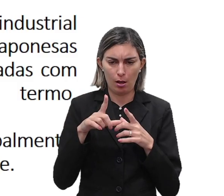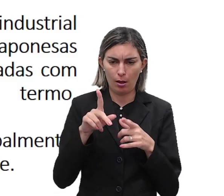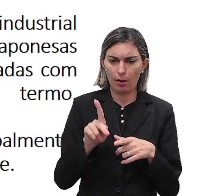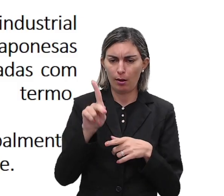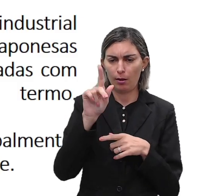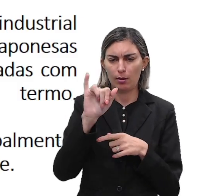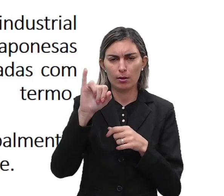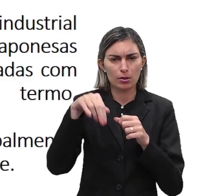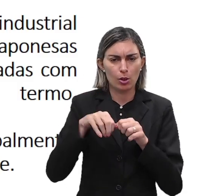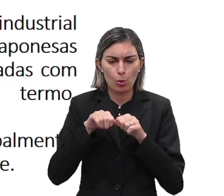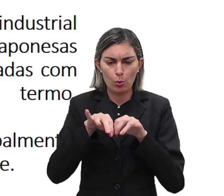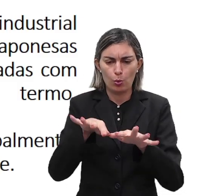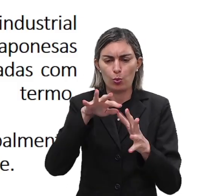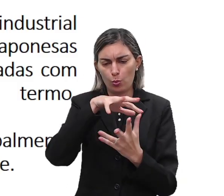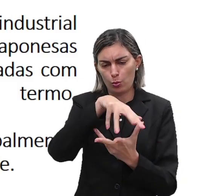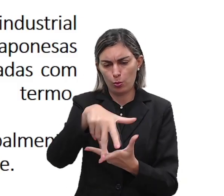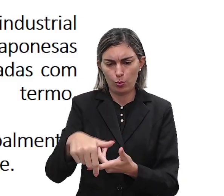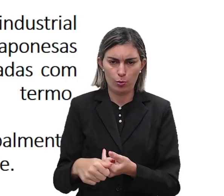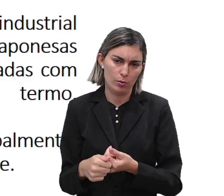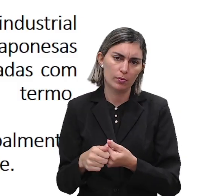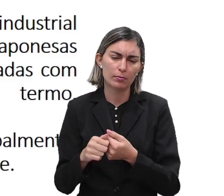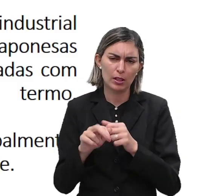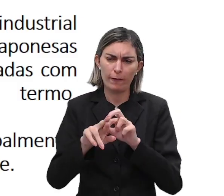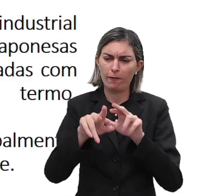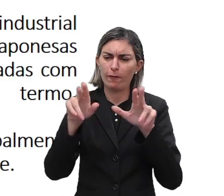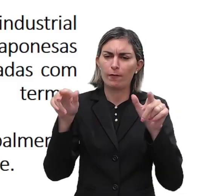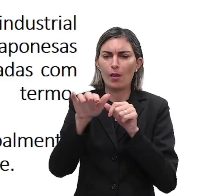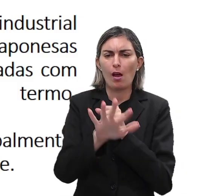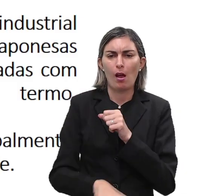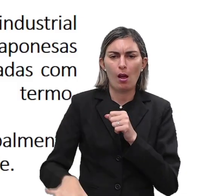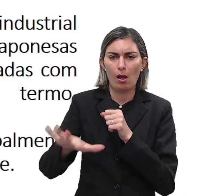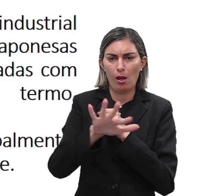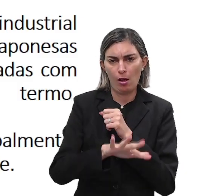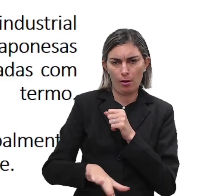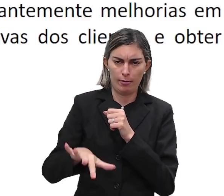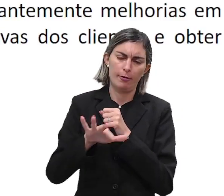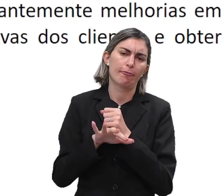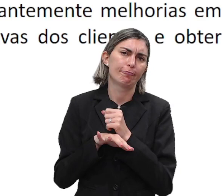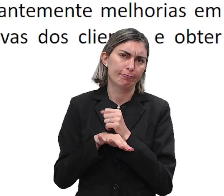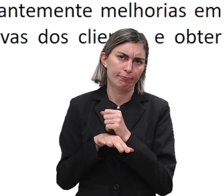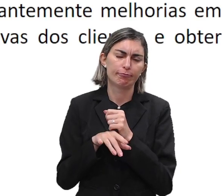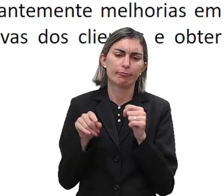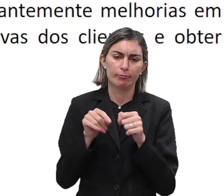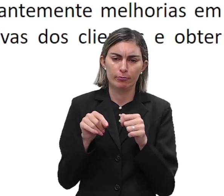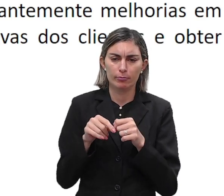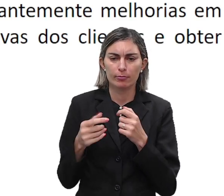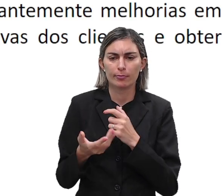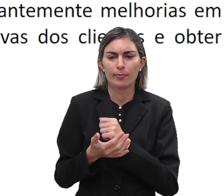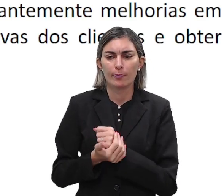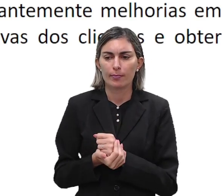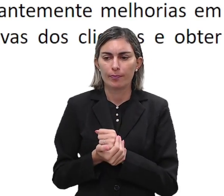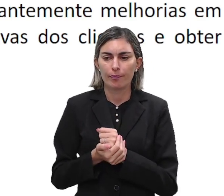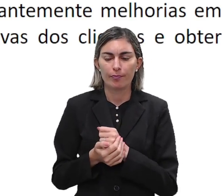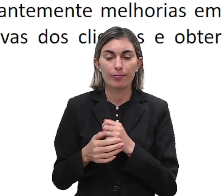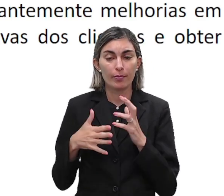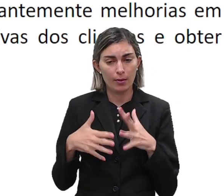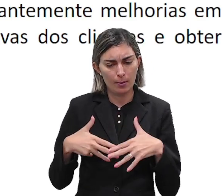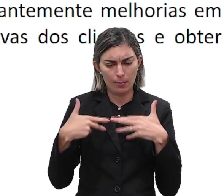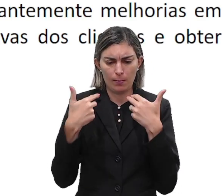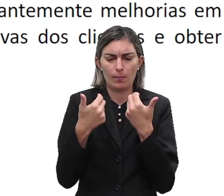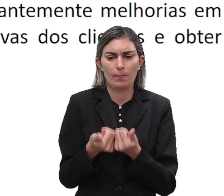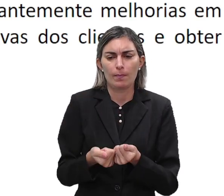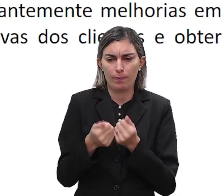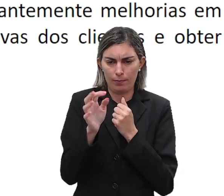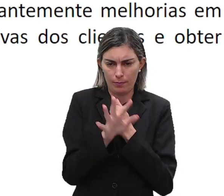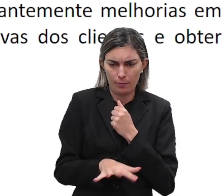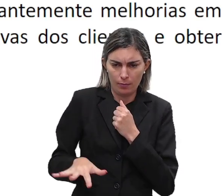se difundiram globalmente, sendo aplicados em diversas áreas além da produtividade. O aprimoramento